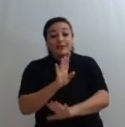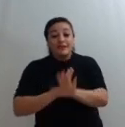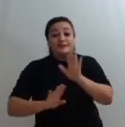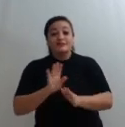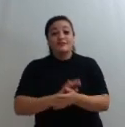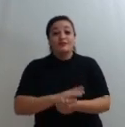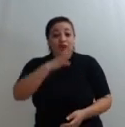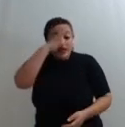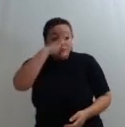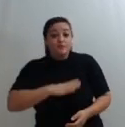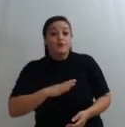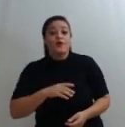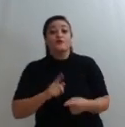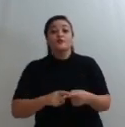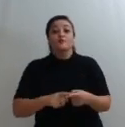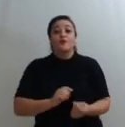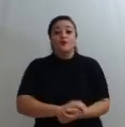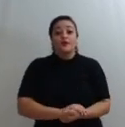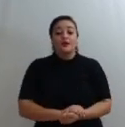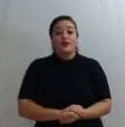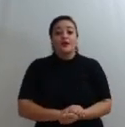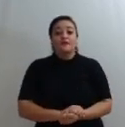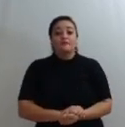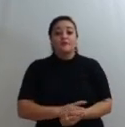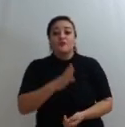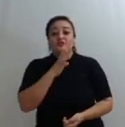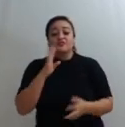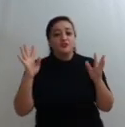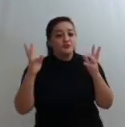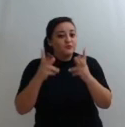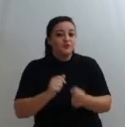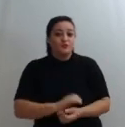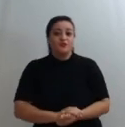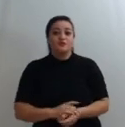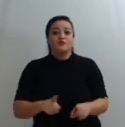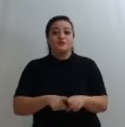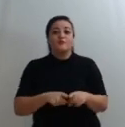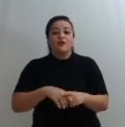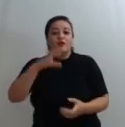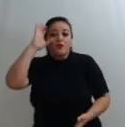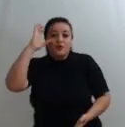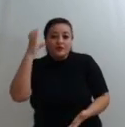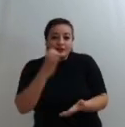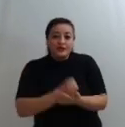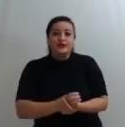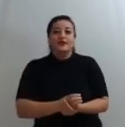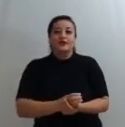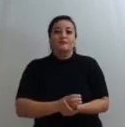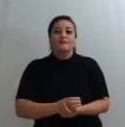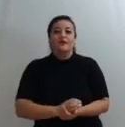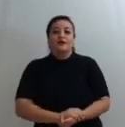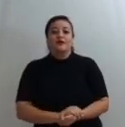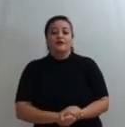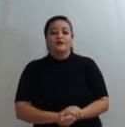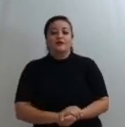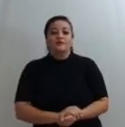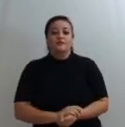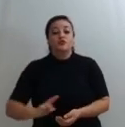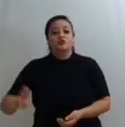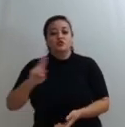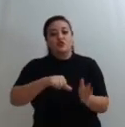públicos, além de se tratar de um suposto crime de lavagem de capitais, cuja apuração seria muito